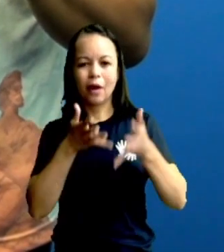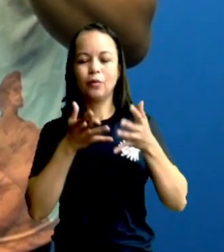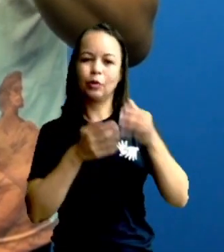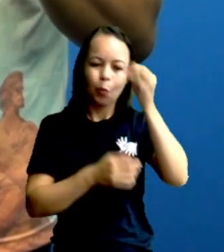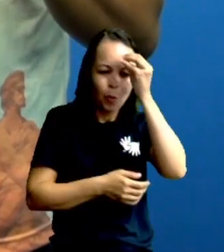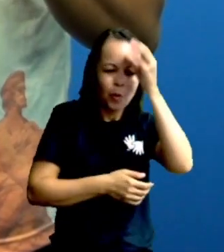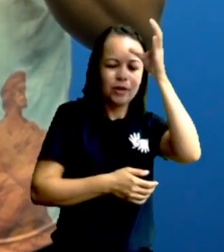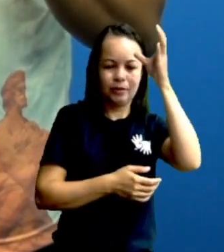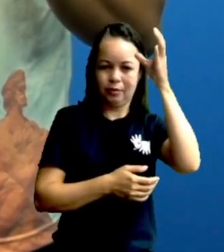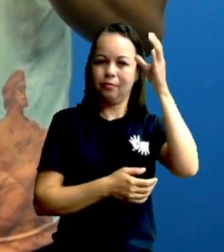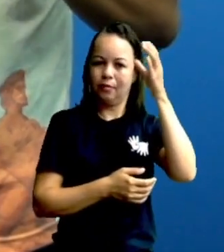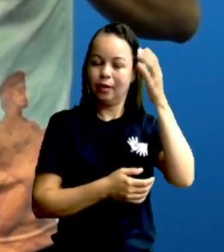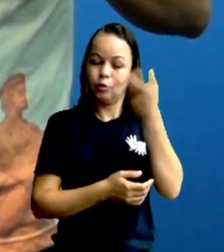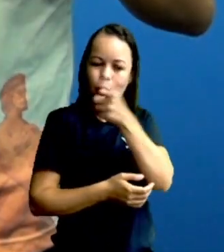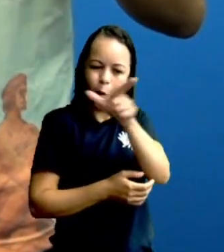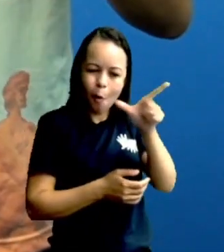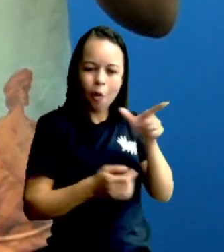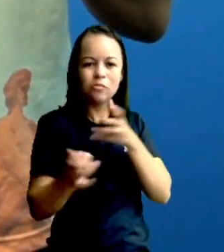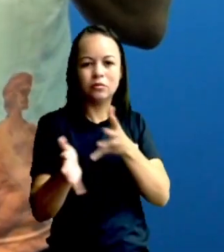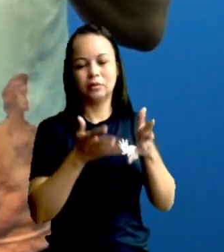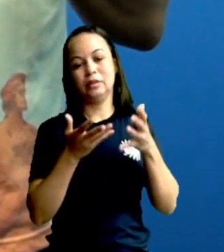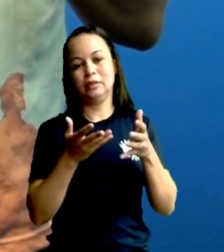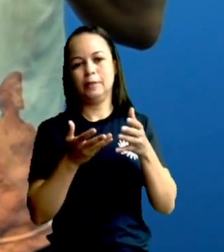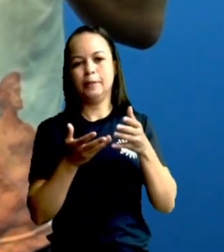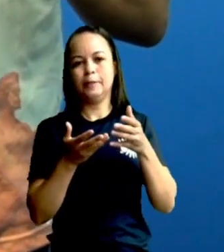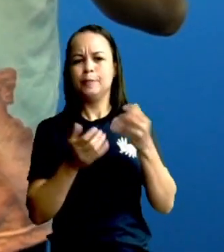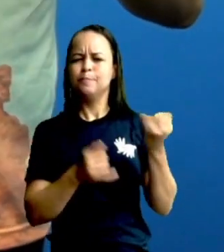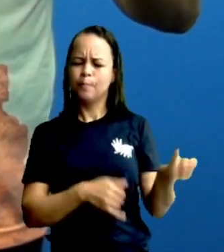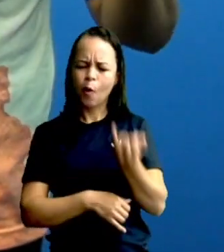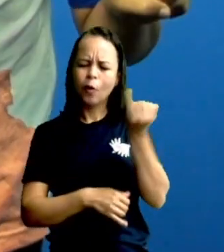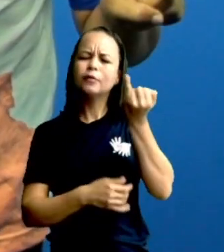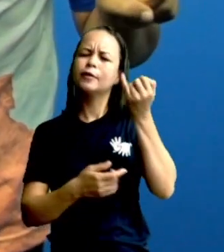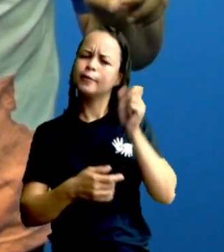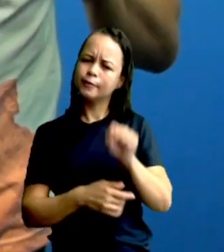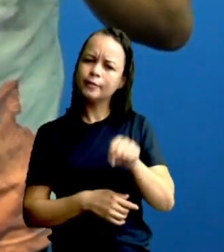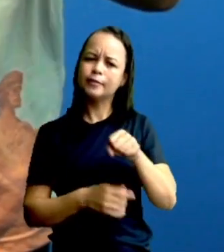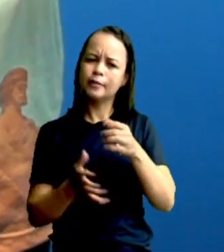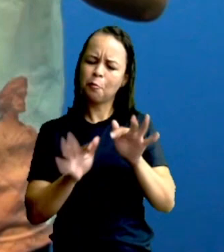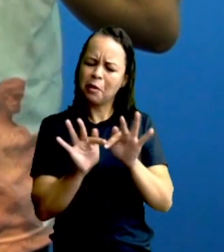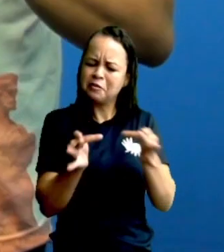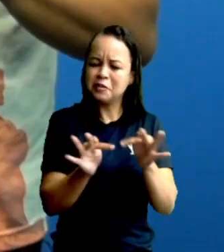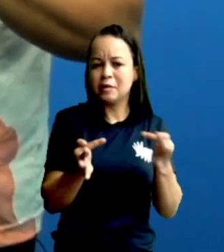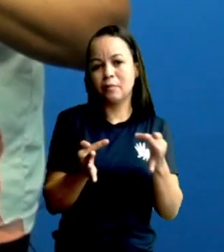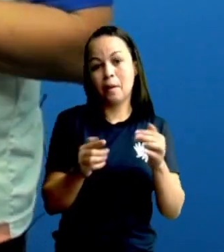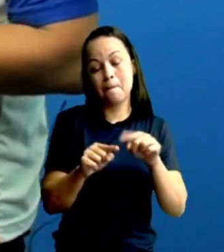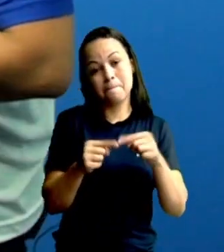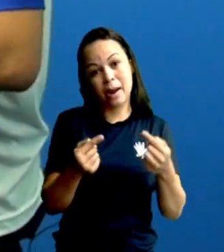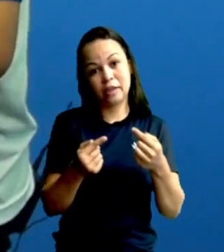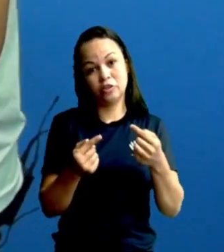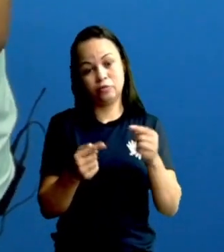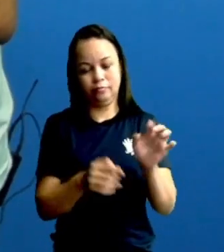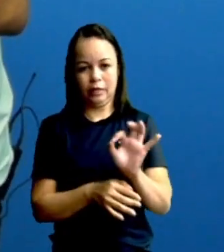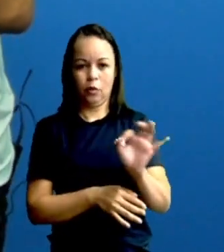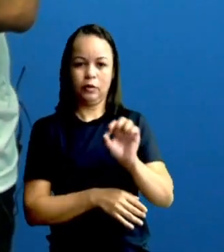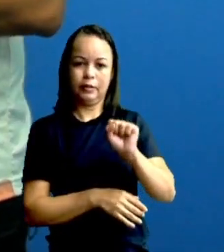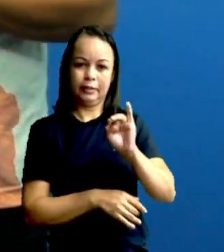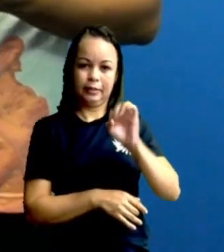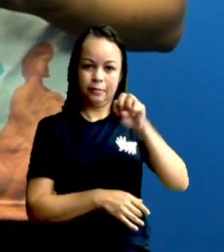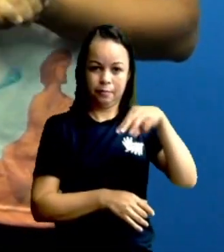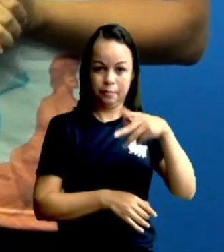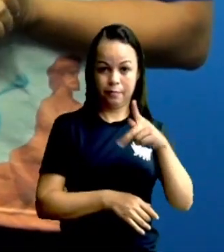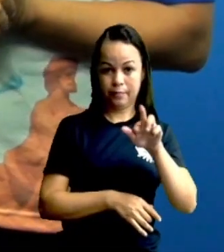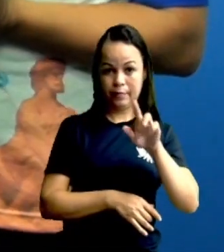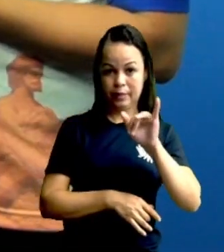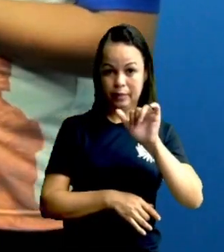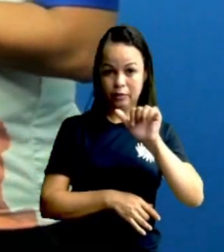um conhecimento extremamente complexo, simples, mas não simplista. E aí, volta mais